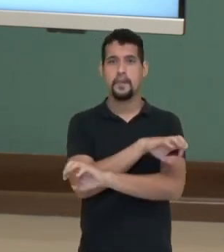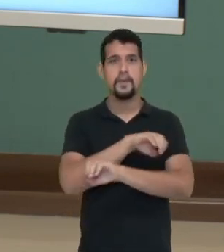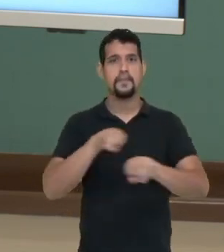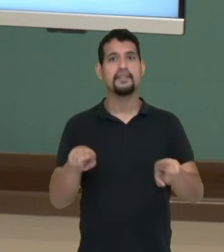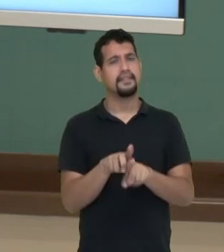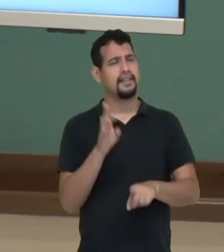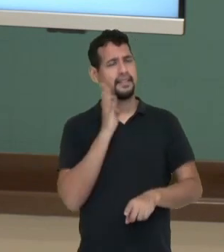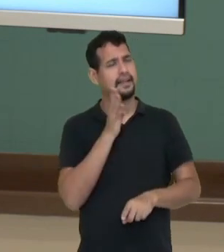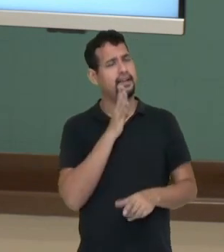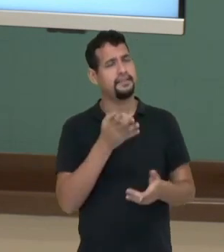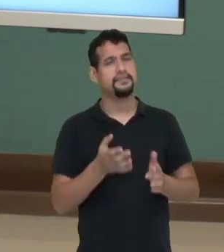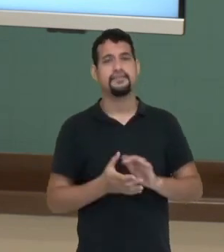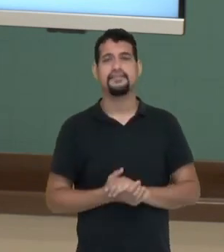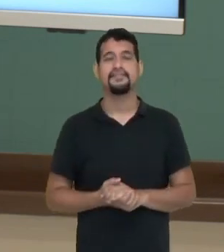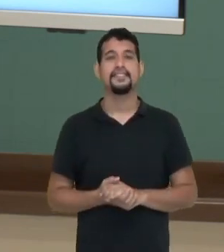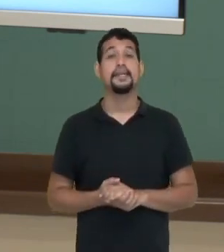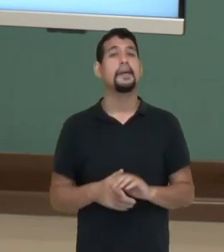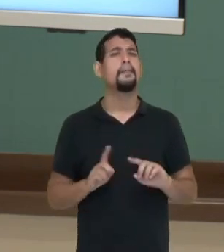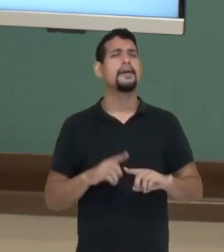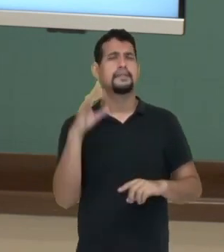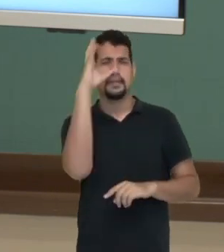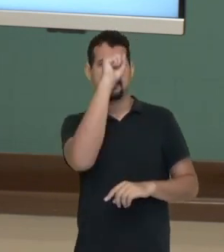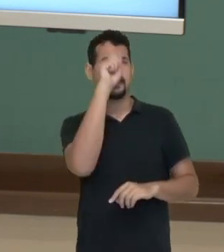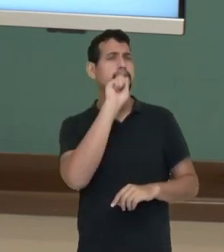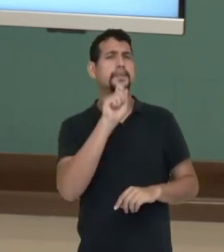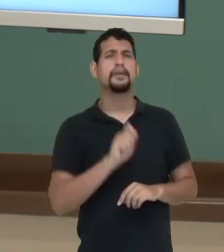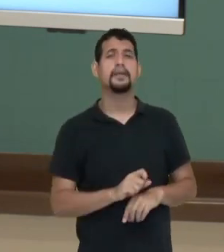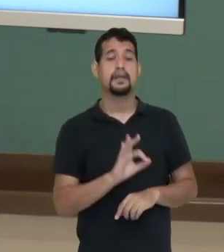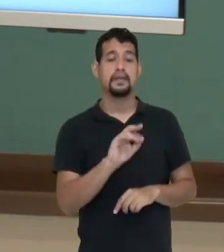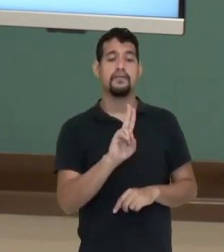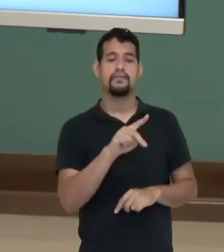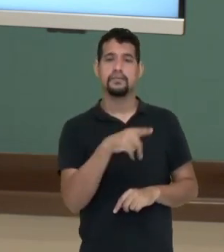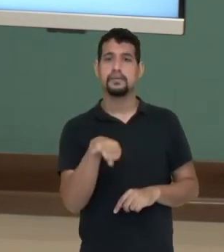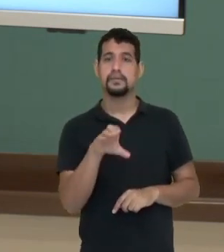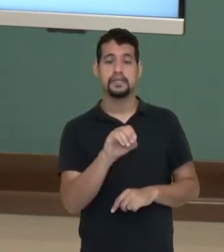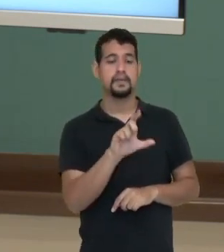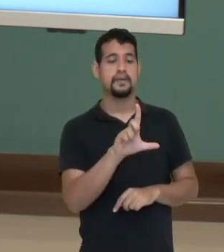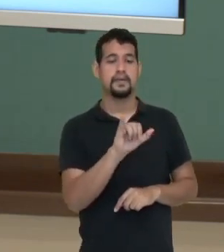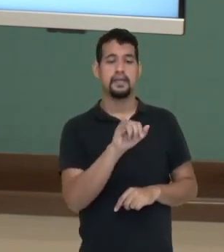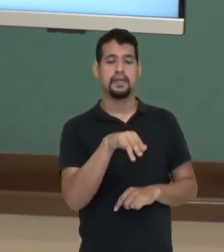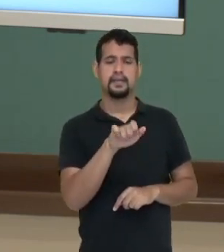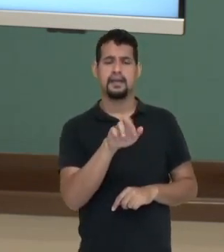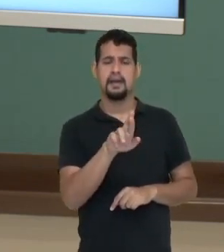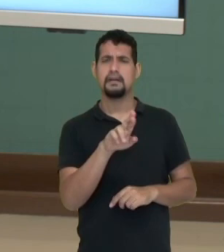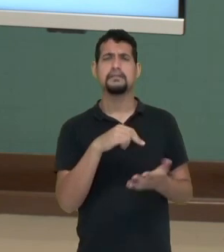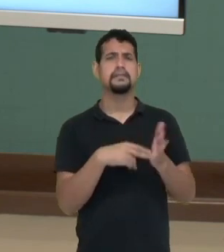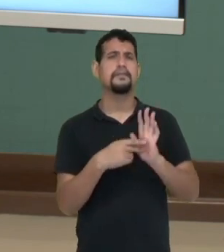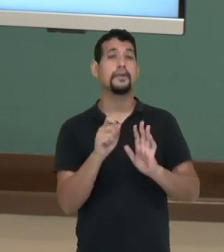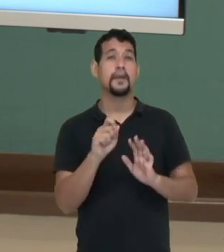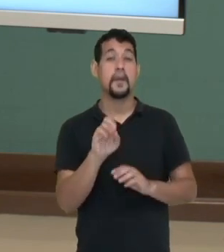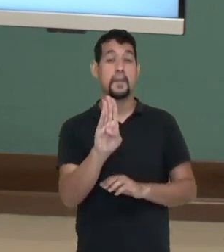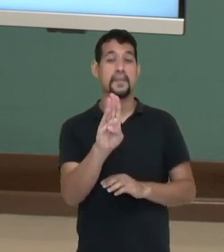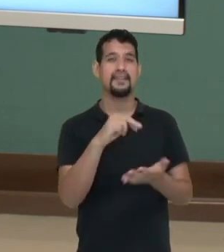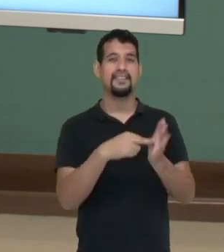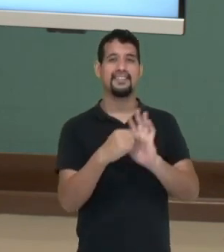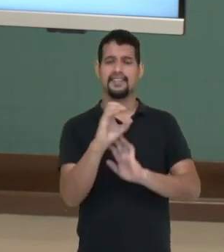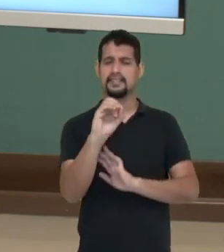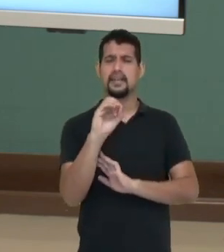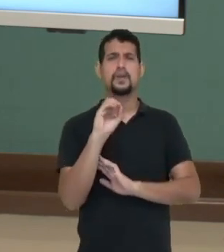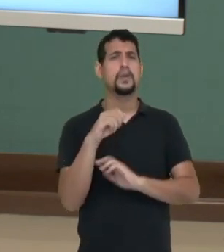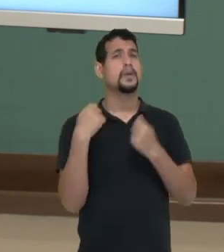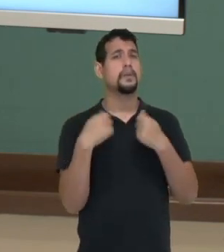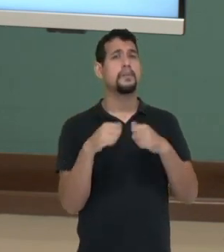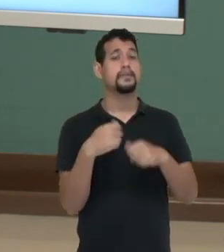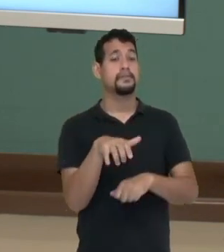troca, tá bom? Então, o que vimos? A função linear. Então, a função linear, o meu bzinho é 0. Então, eu só tenho